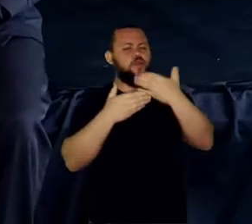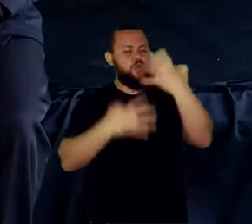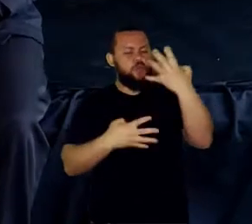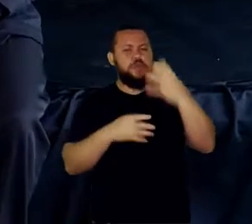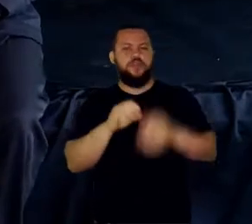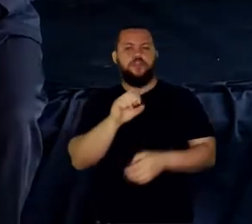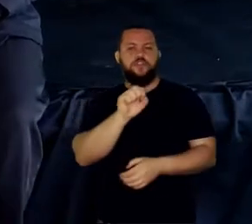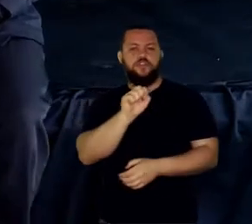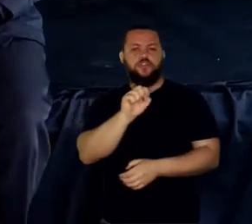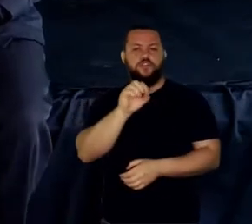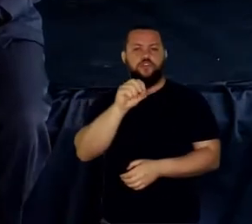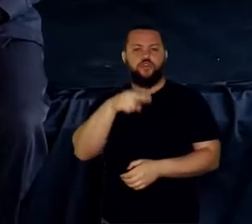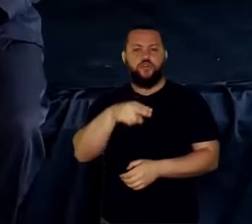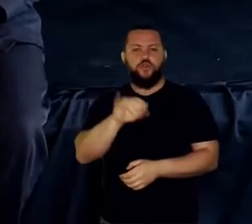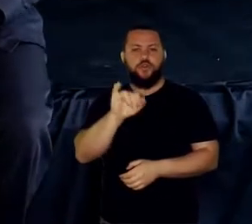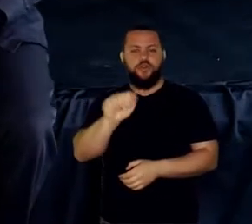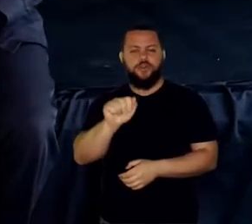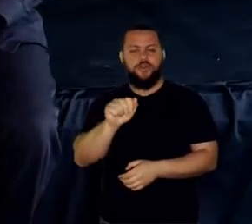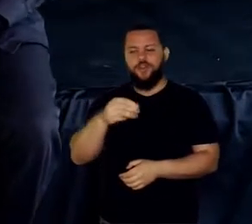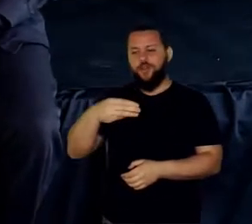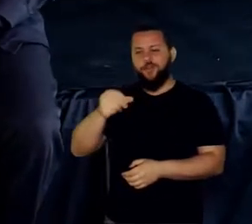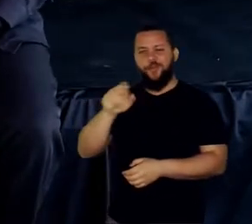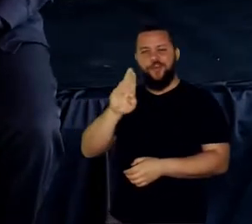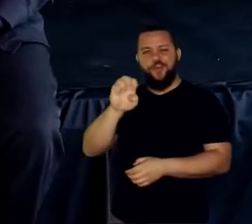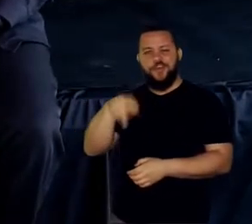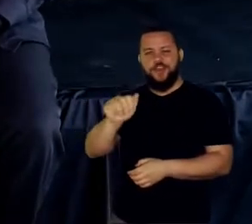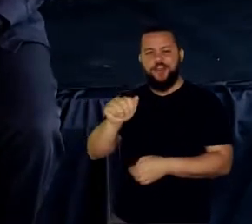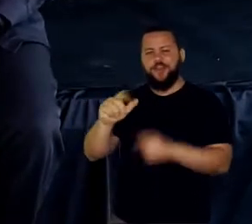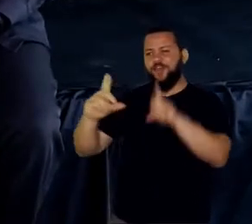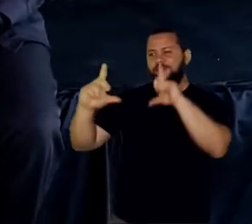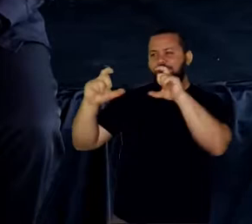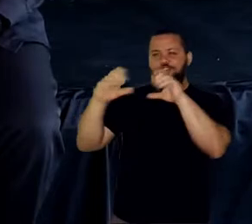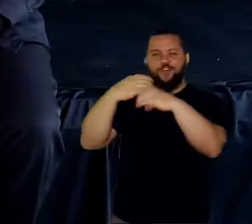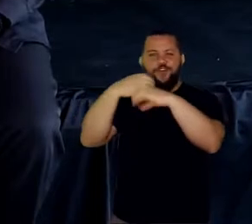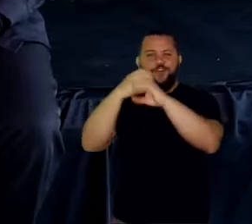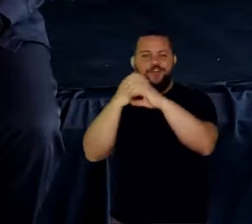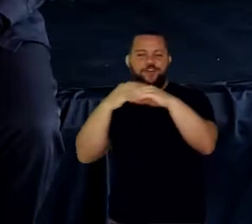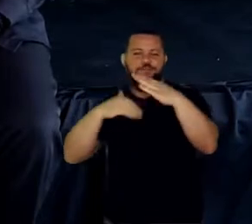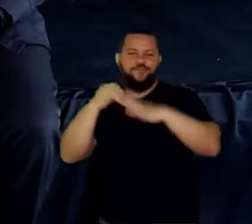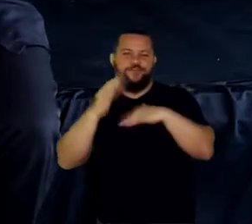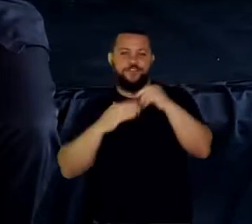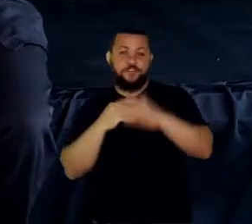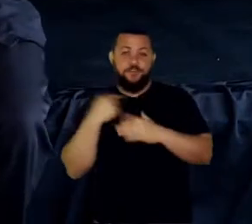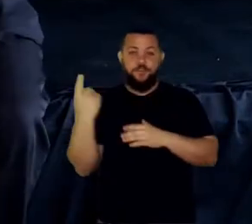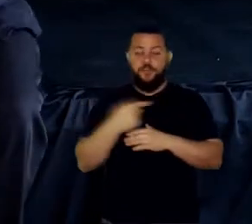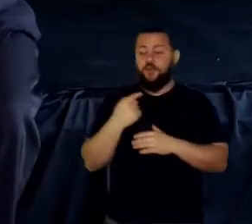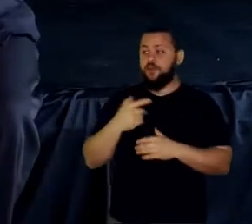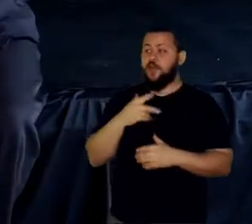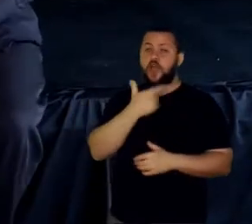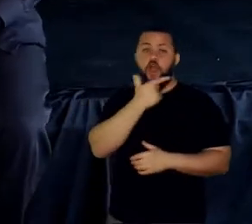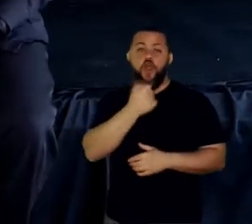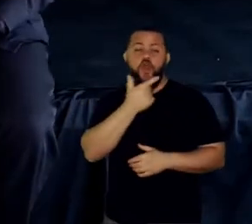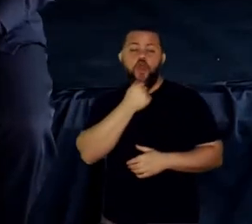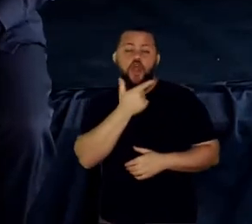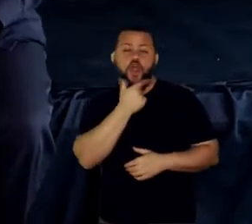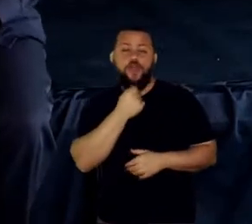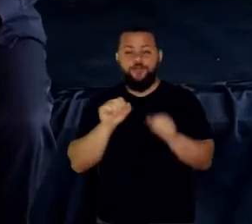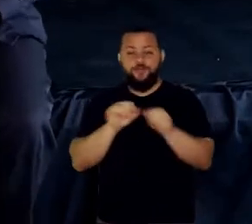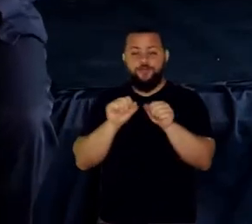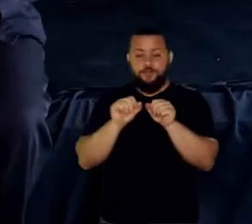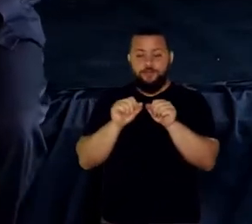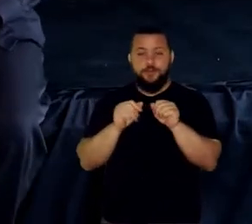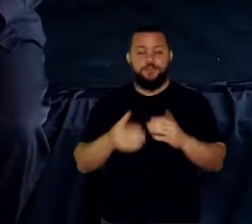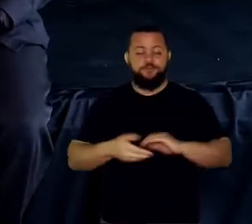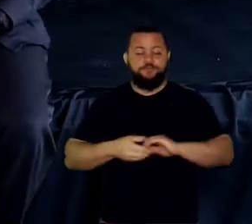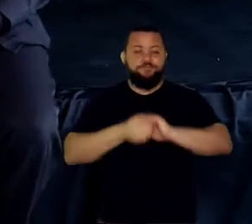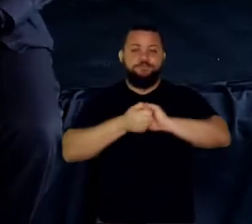nossa fotógrafa, colocou aqui, o homem fazendo as pazes com a natureza, lindo. Isso. Muito legal.